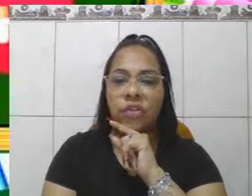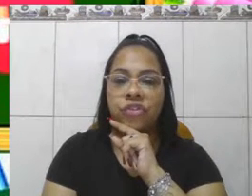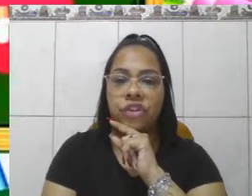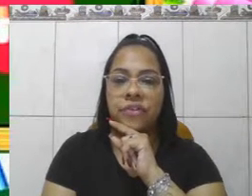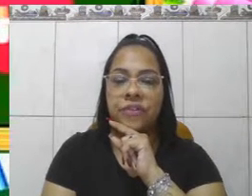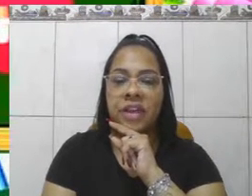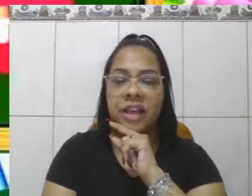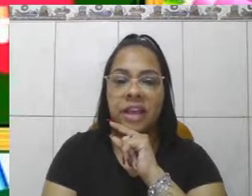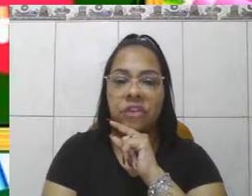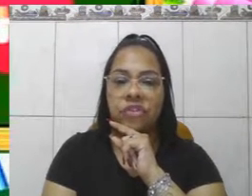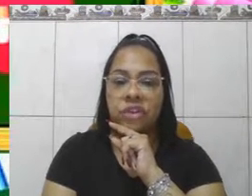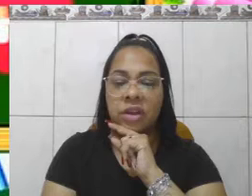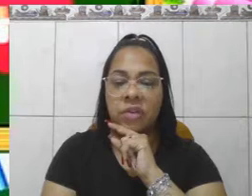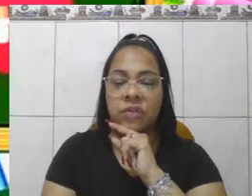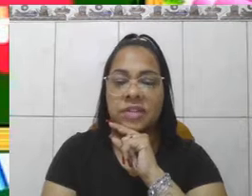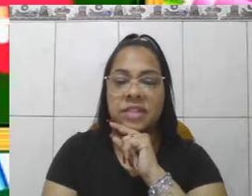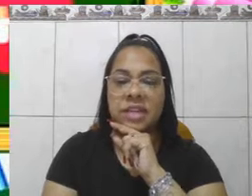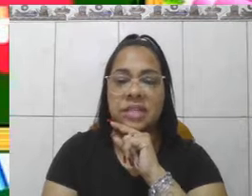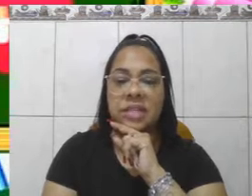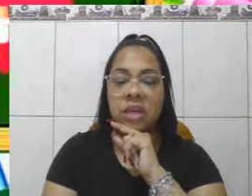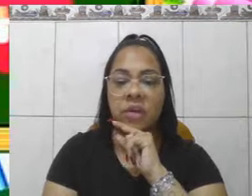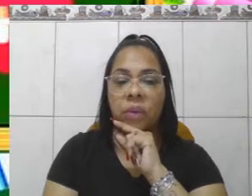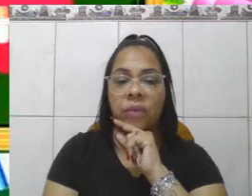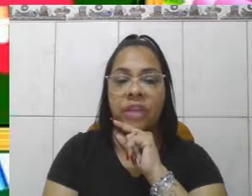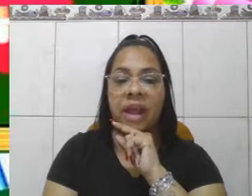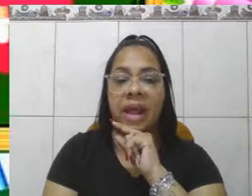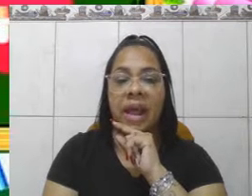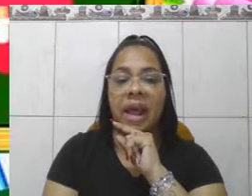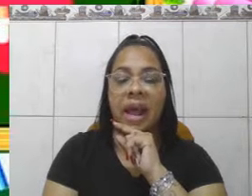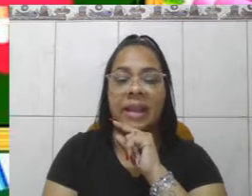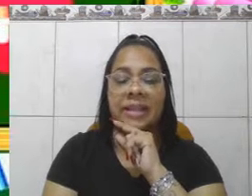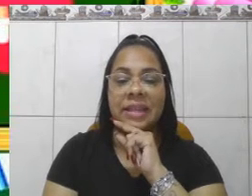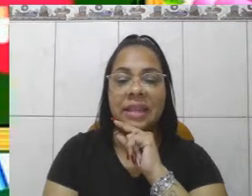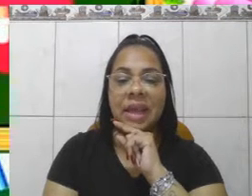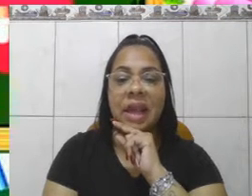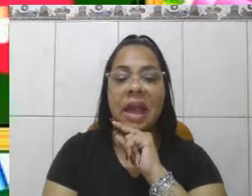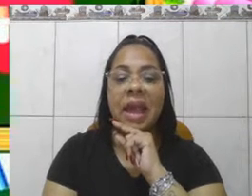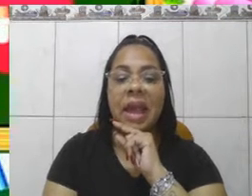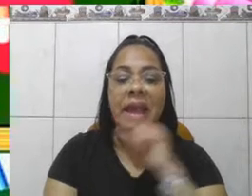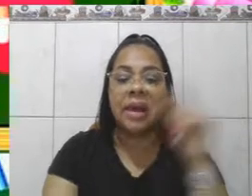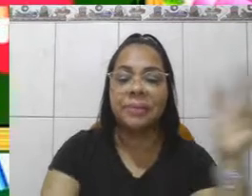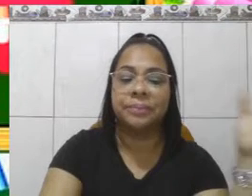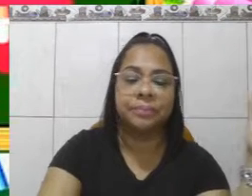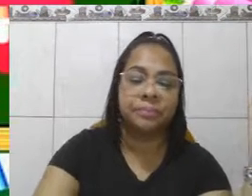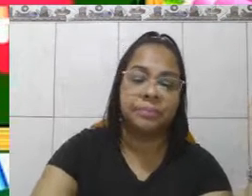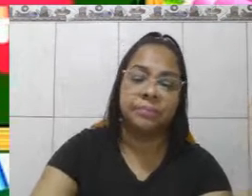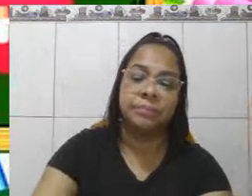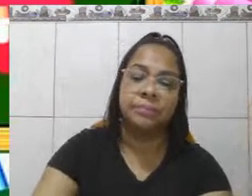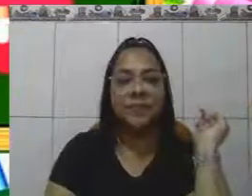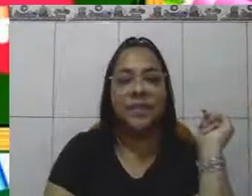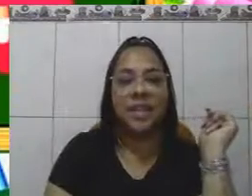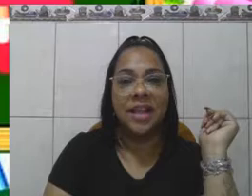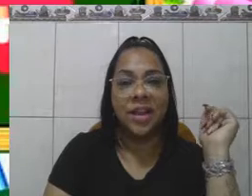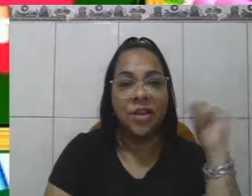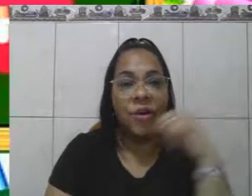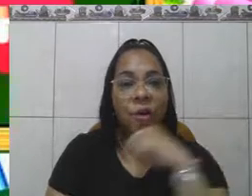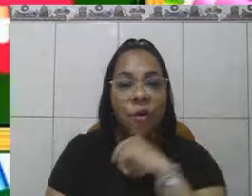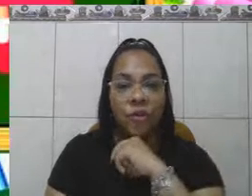ó, diferente, vocês iriam encontrar a letrinha A.